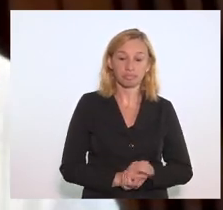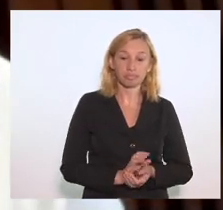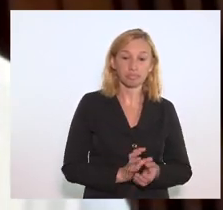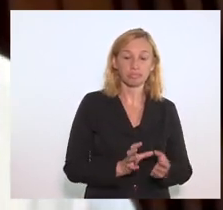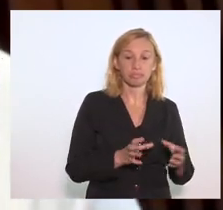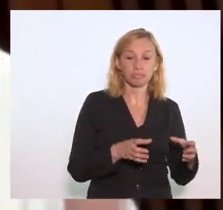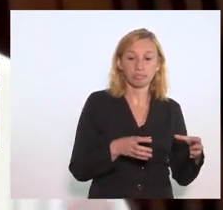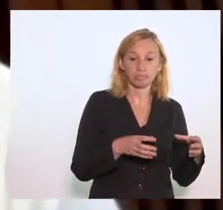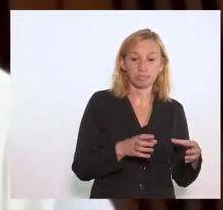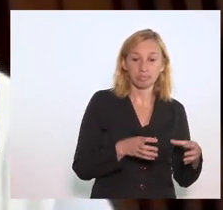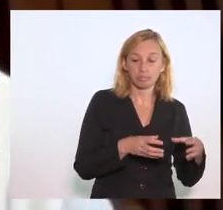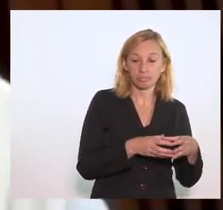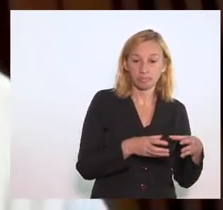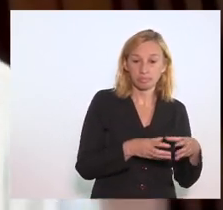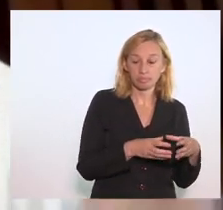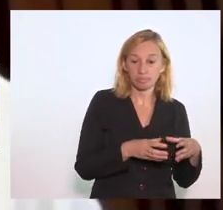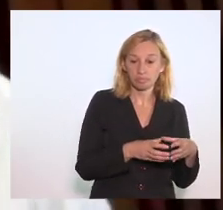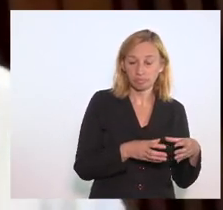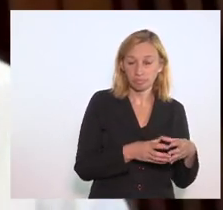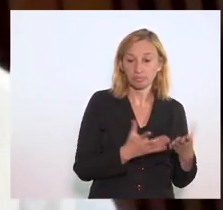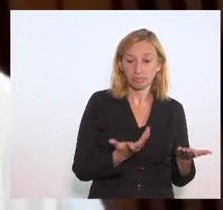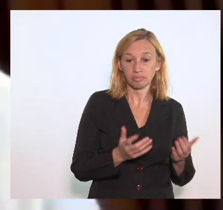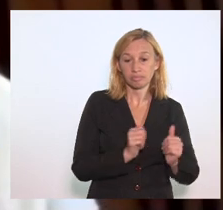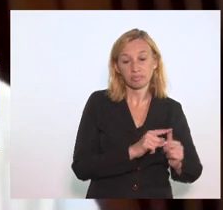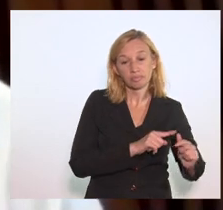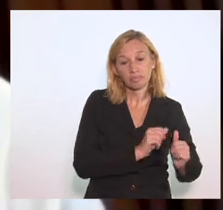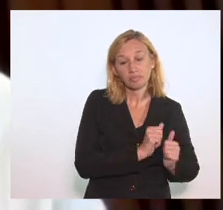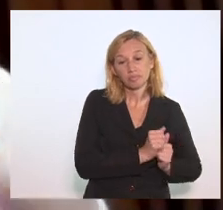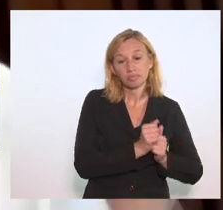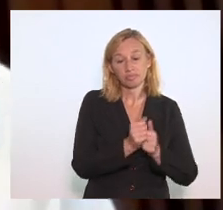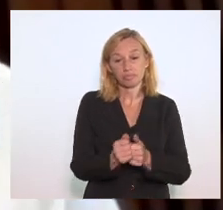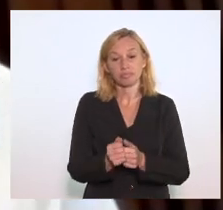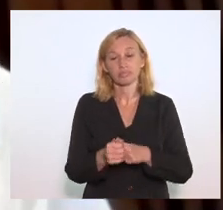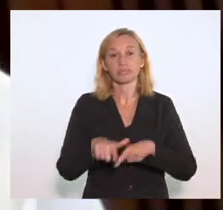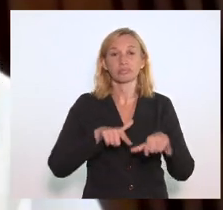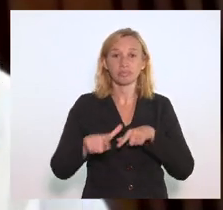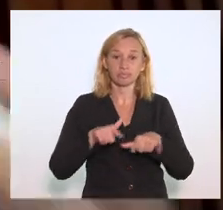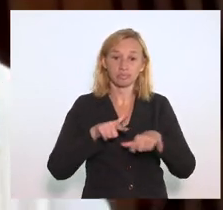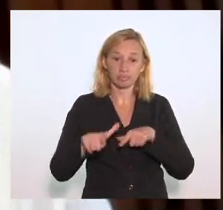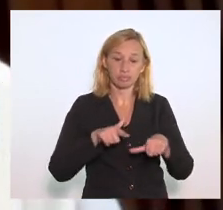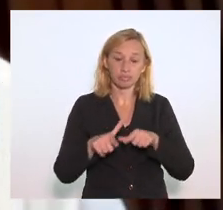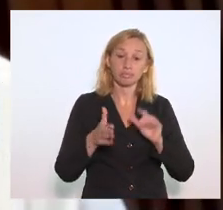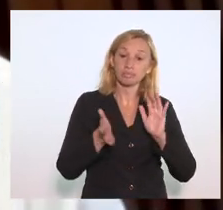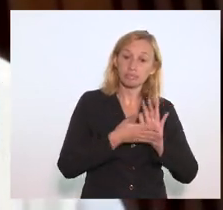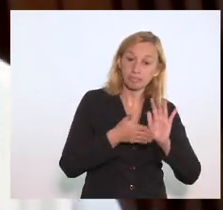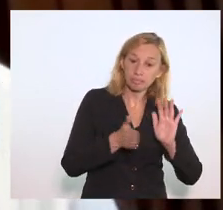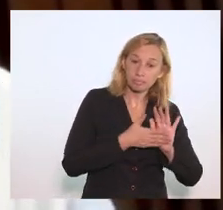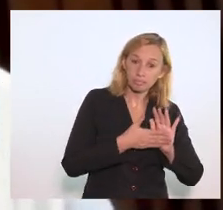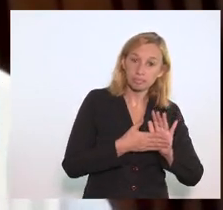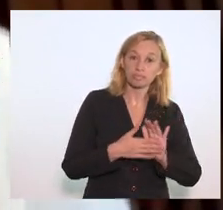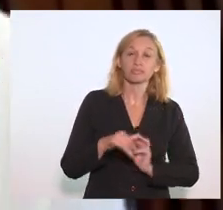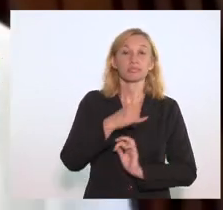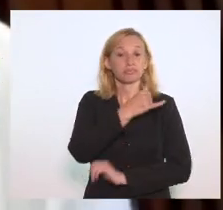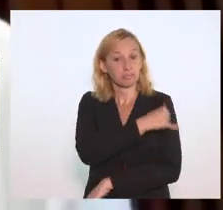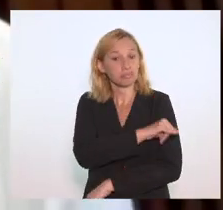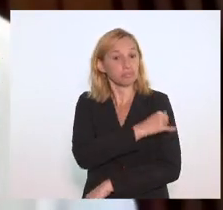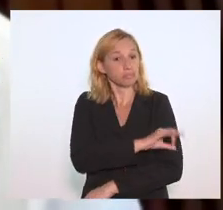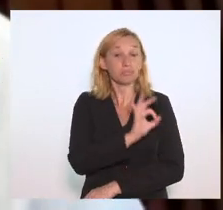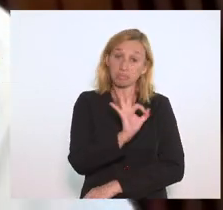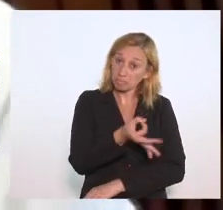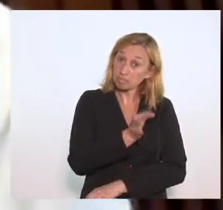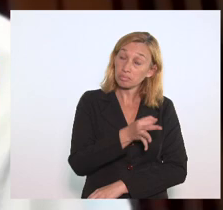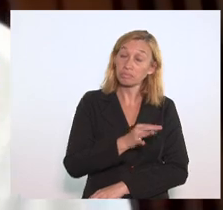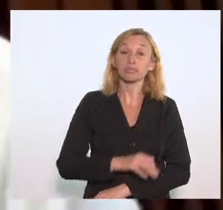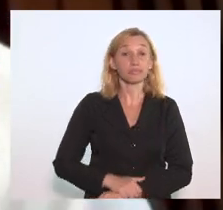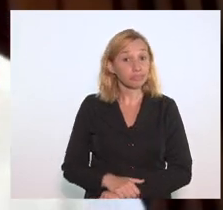ou propositiva. Vossa Excelência traz uma linha de trabalho, de oitivas e de proposta para o Rio de Janeiro. É, obviamente,